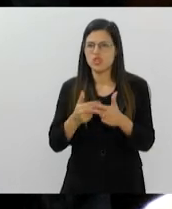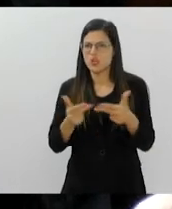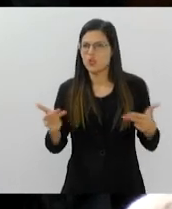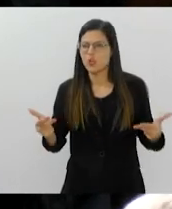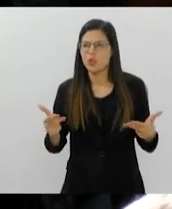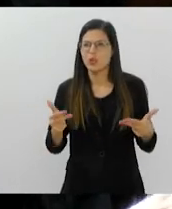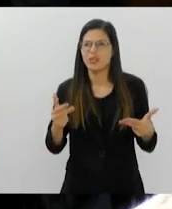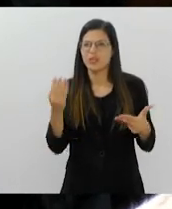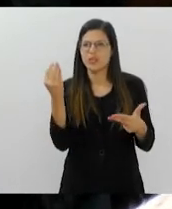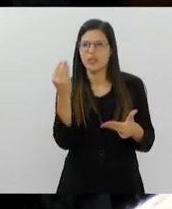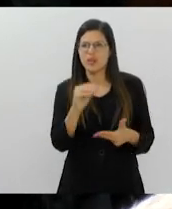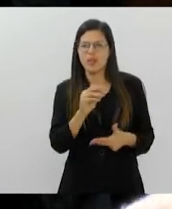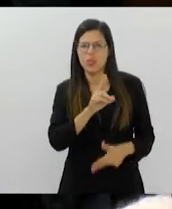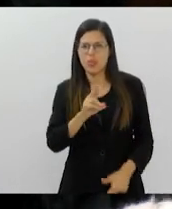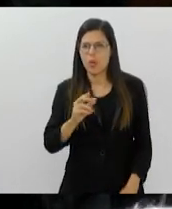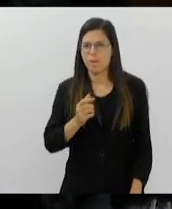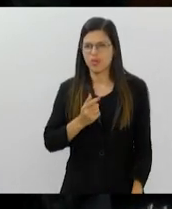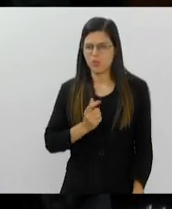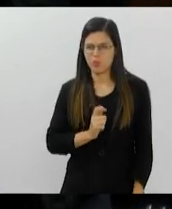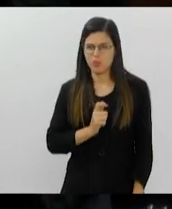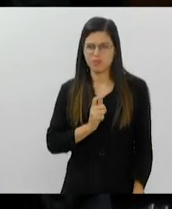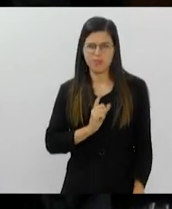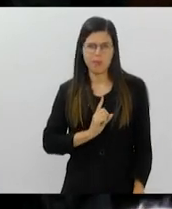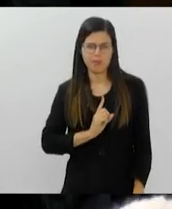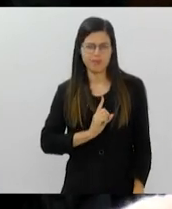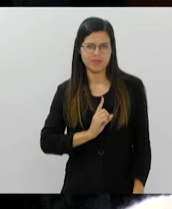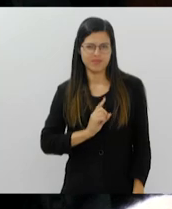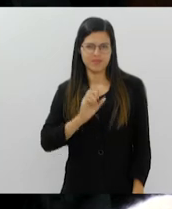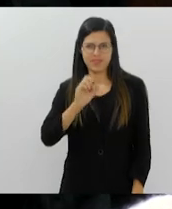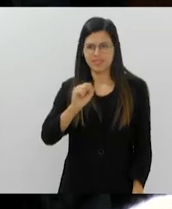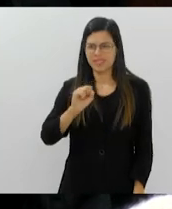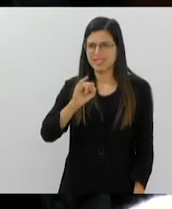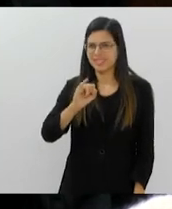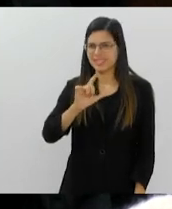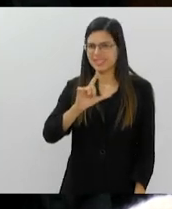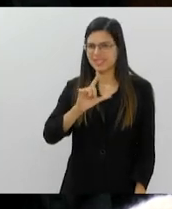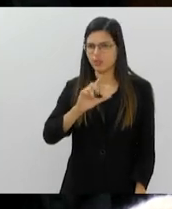Parabéns, Rosenberg. É um dos grandes nomes